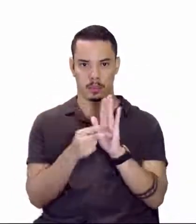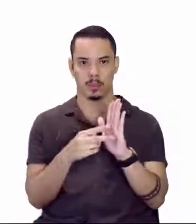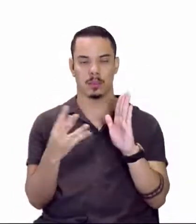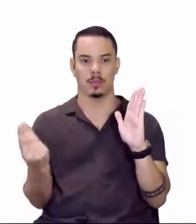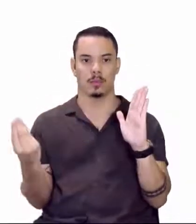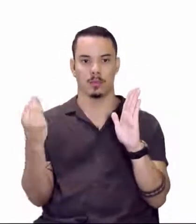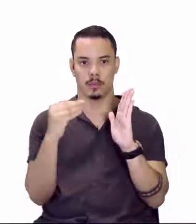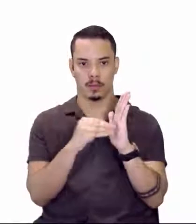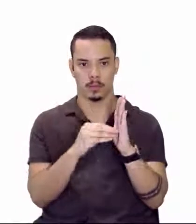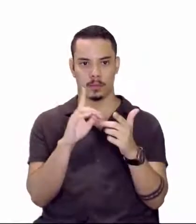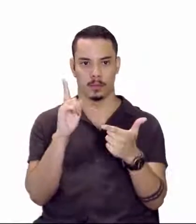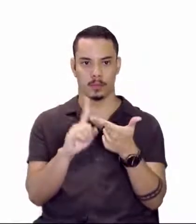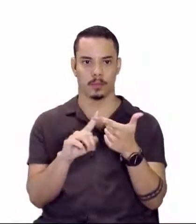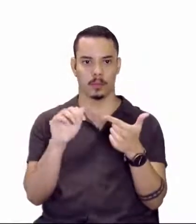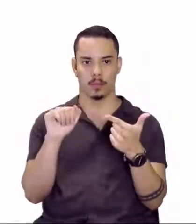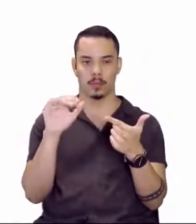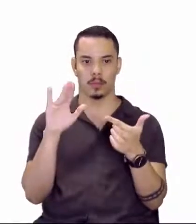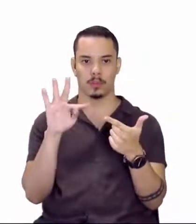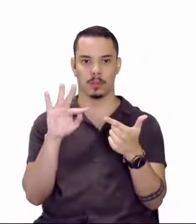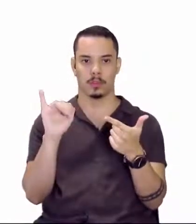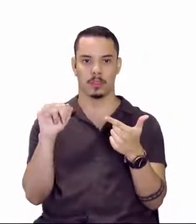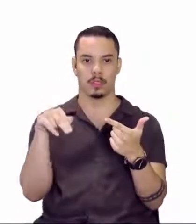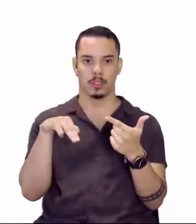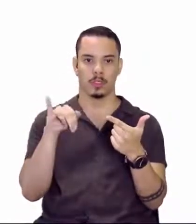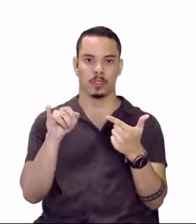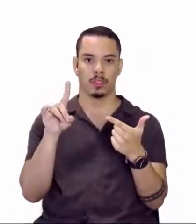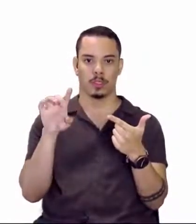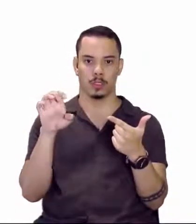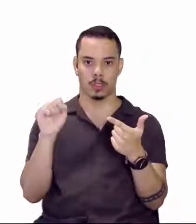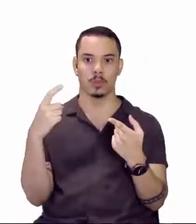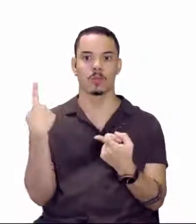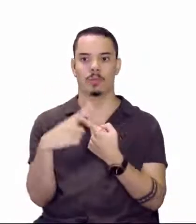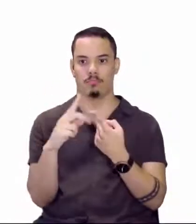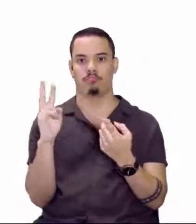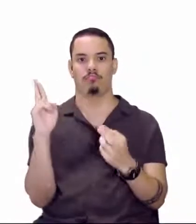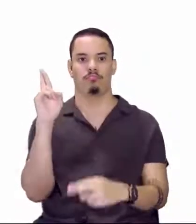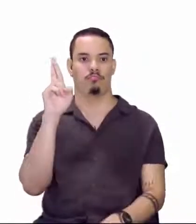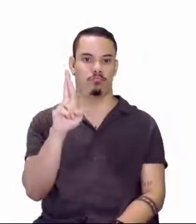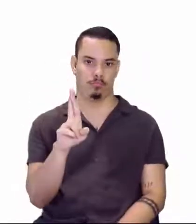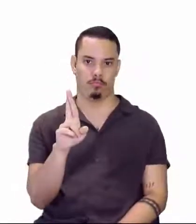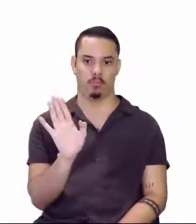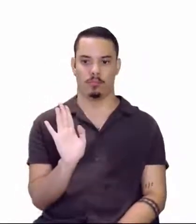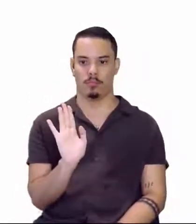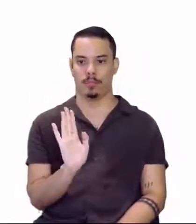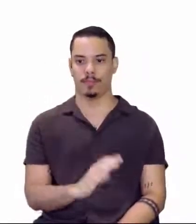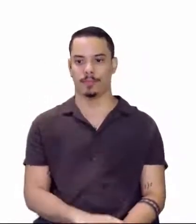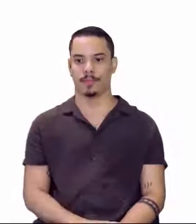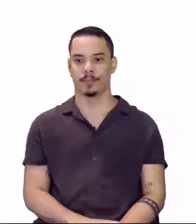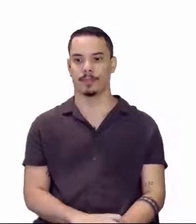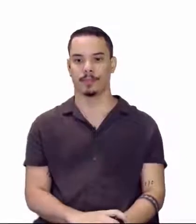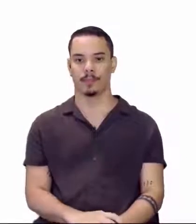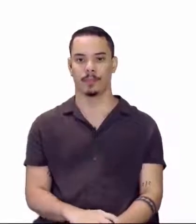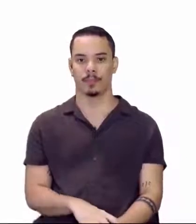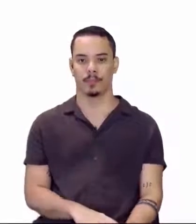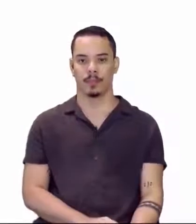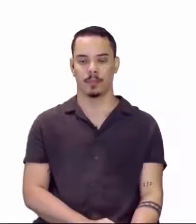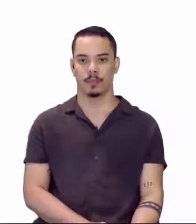os actinídeos, assim sucessivamente, por causa do actínido. Eles